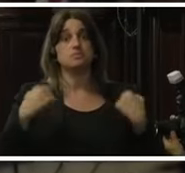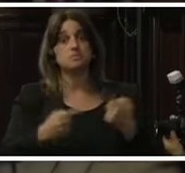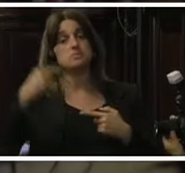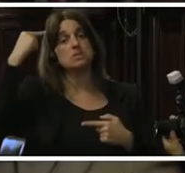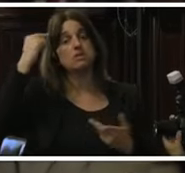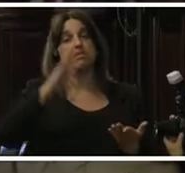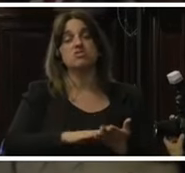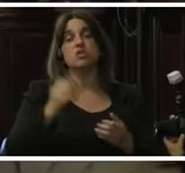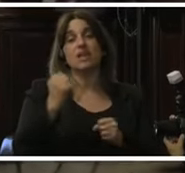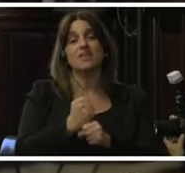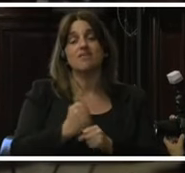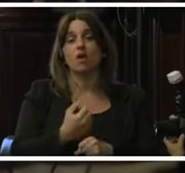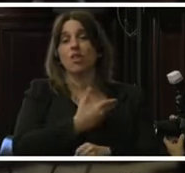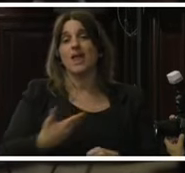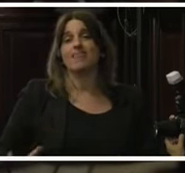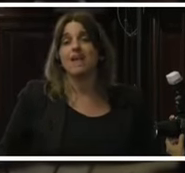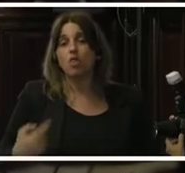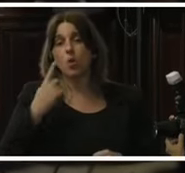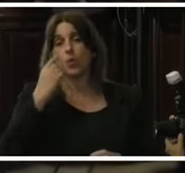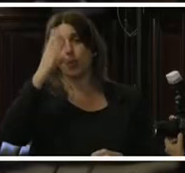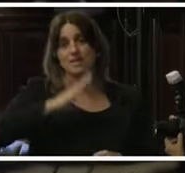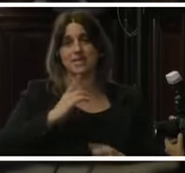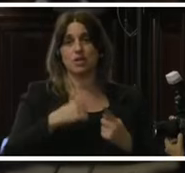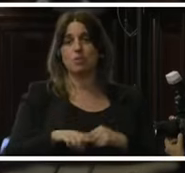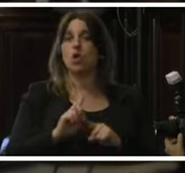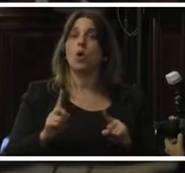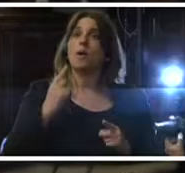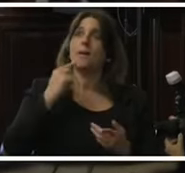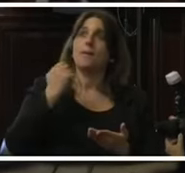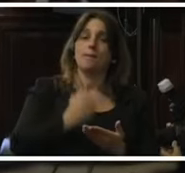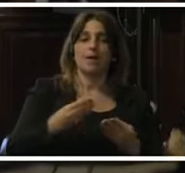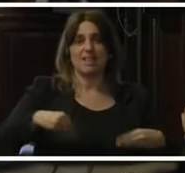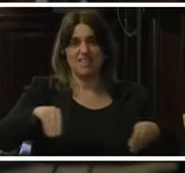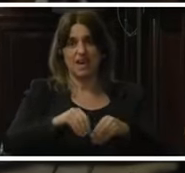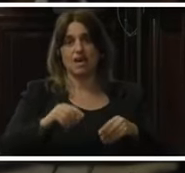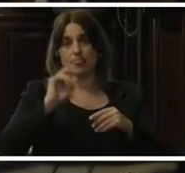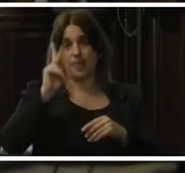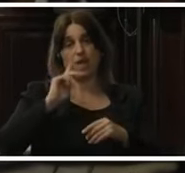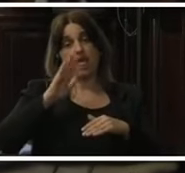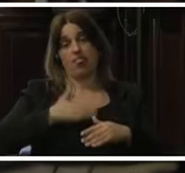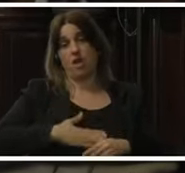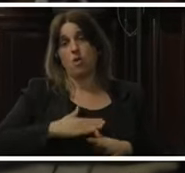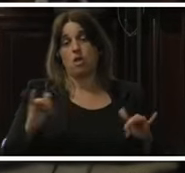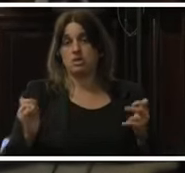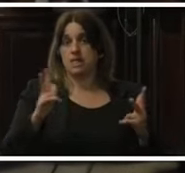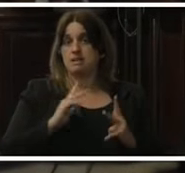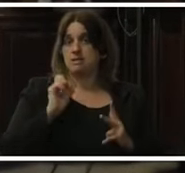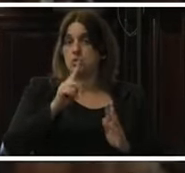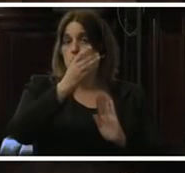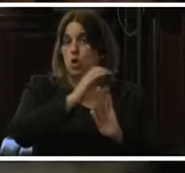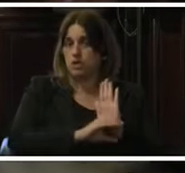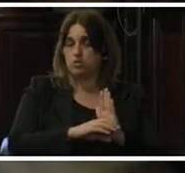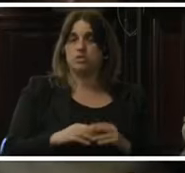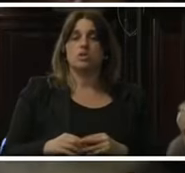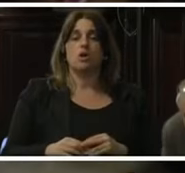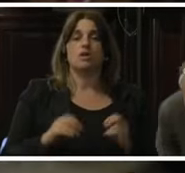por não demarcar todas as terras indígenas conforme ordena sua constituição restante ainda